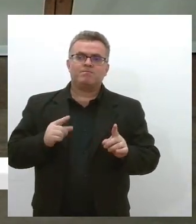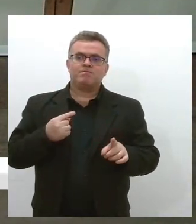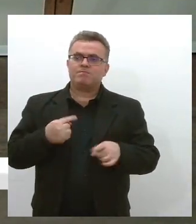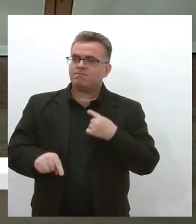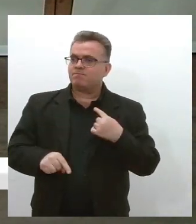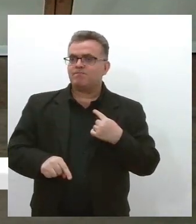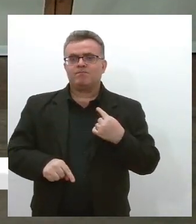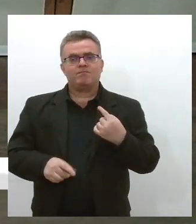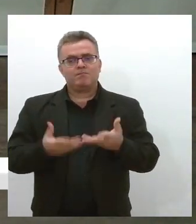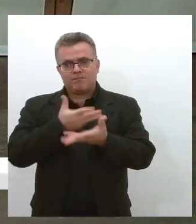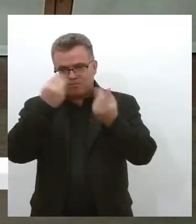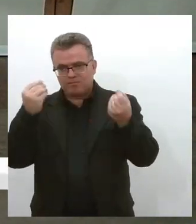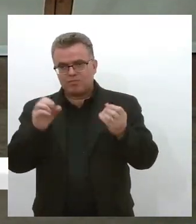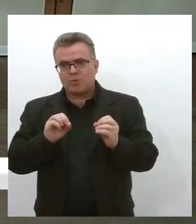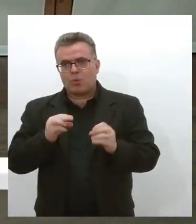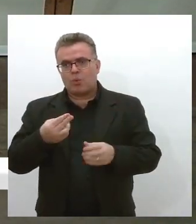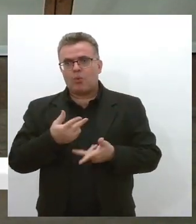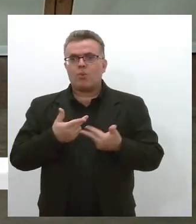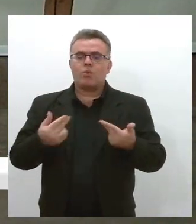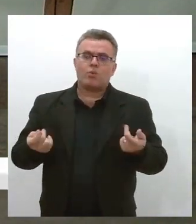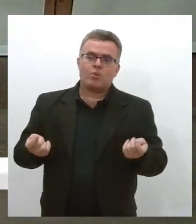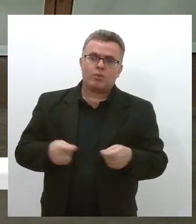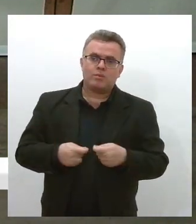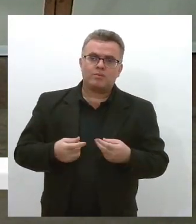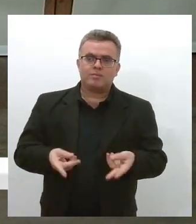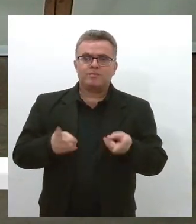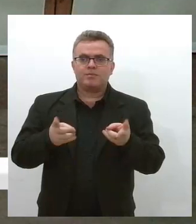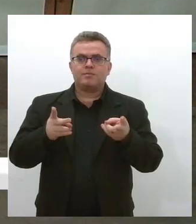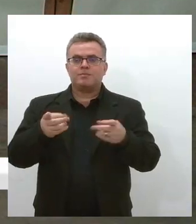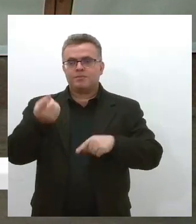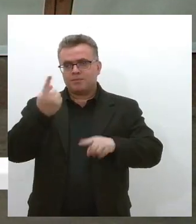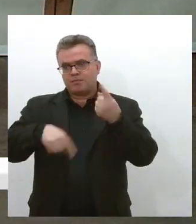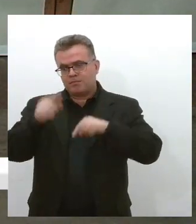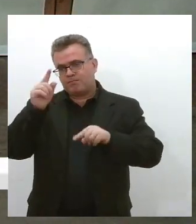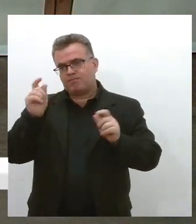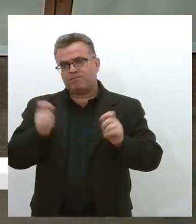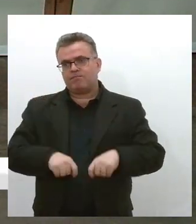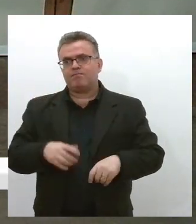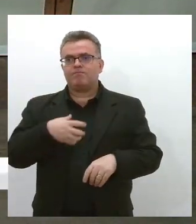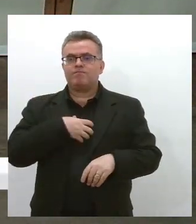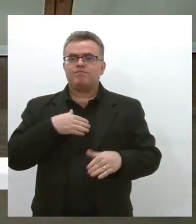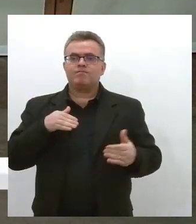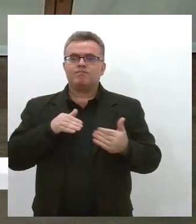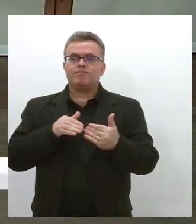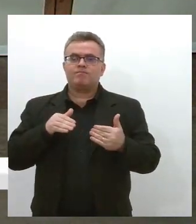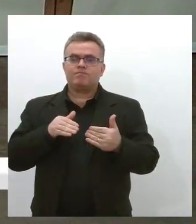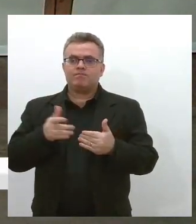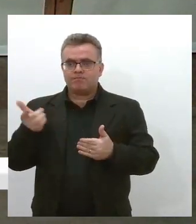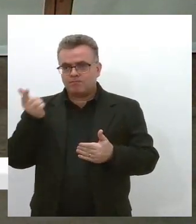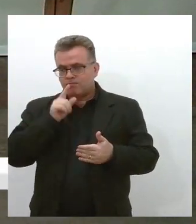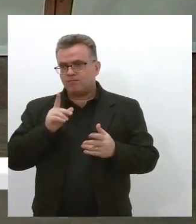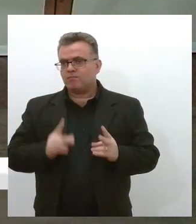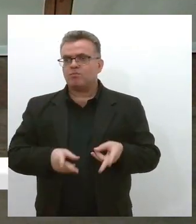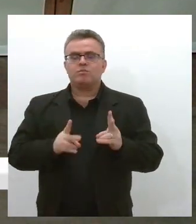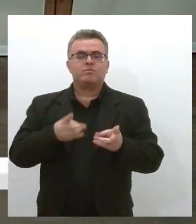ou apagar, né? É um superar muito mais no sentido de conseguir continuar